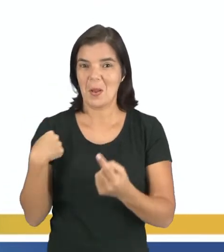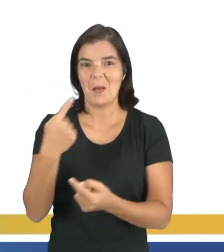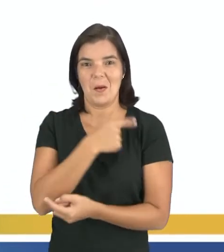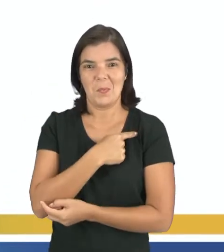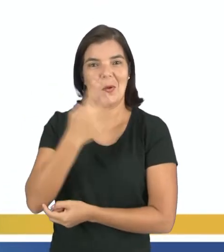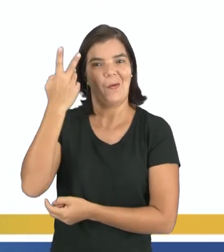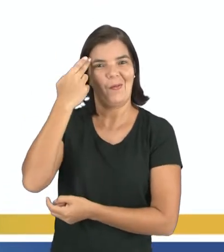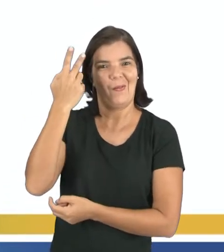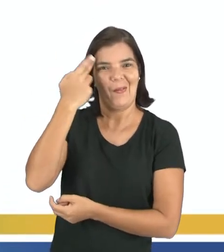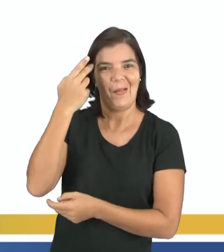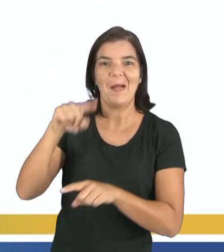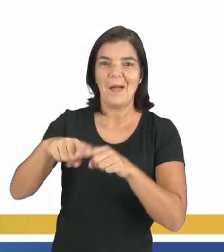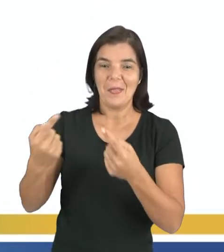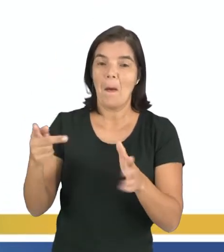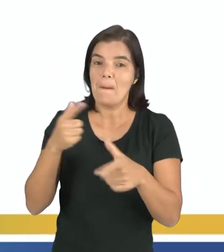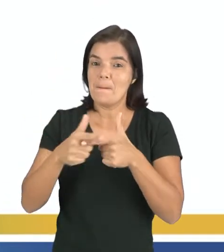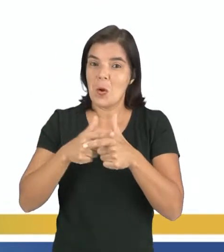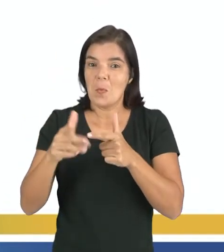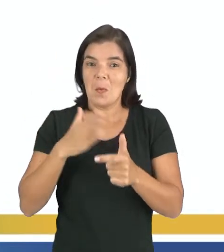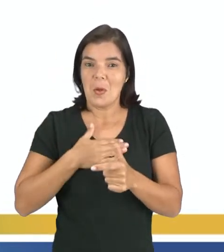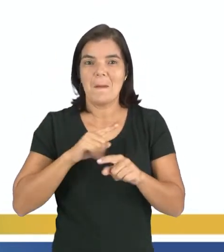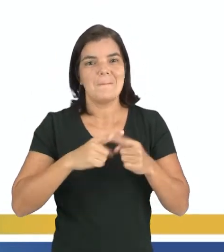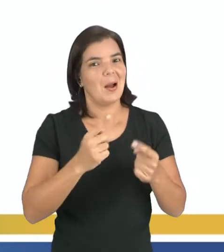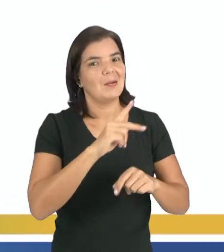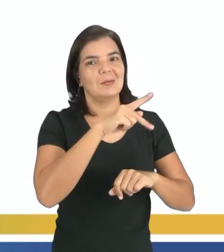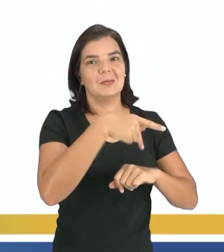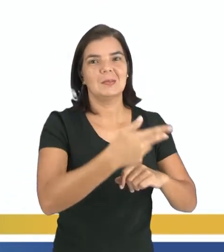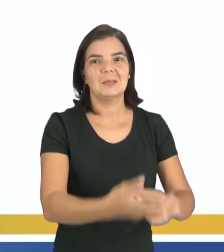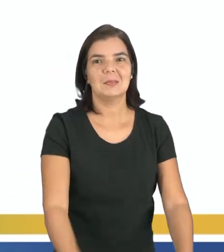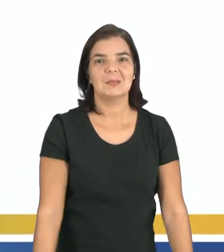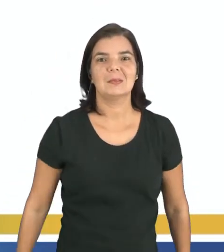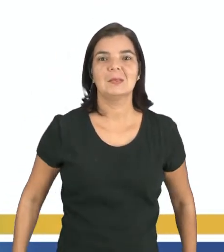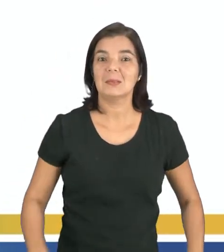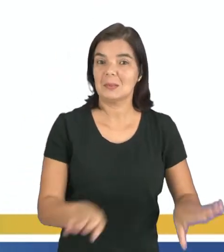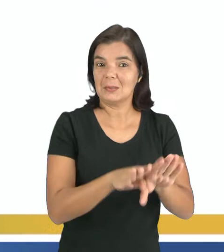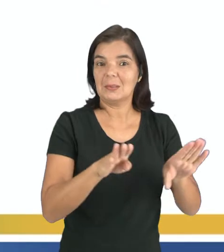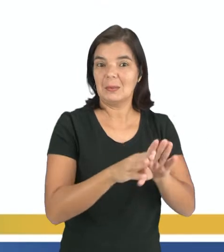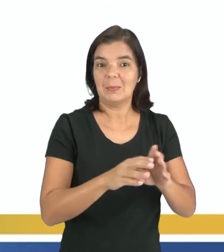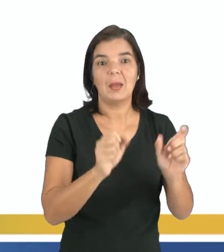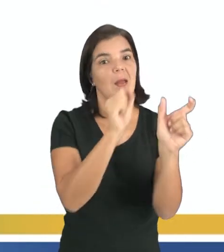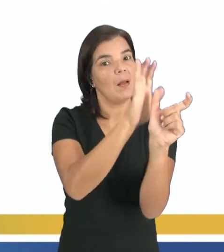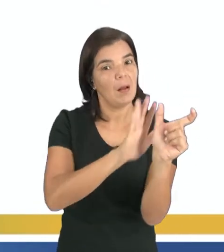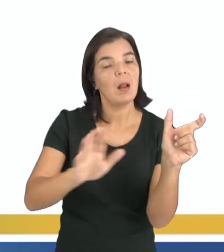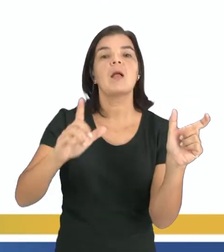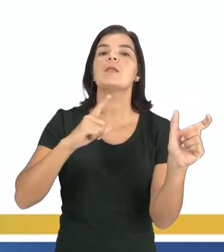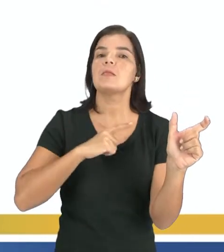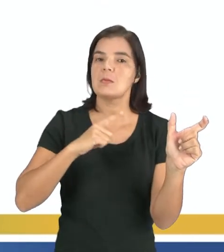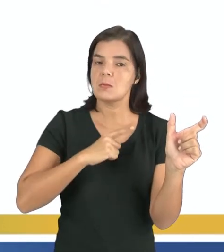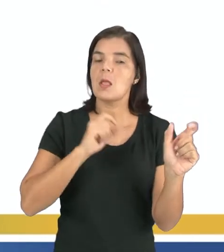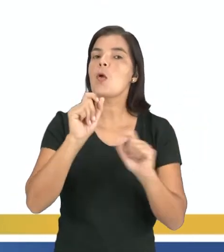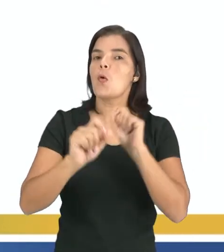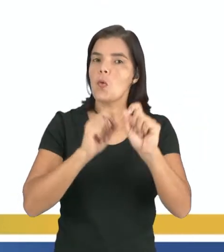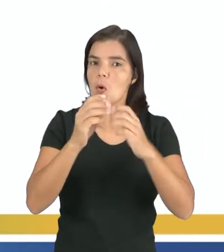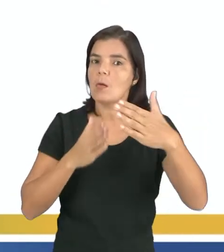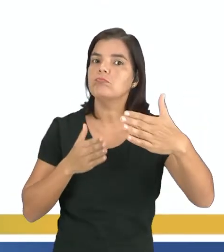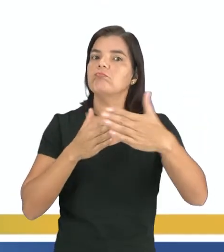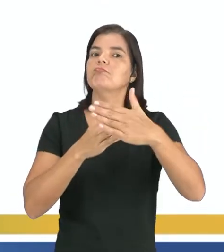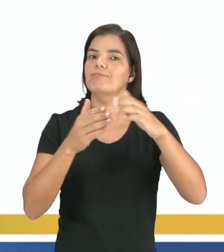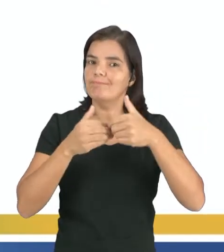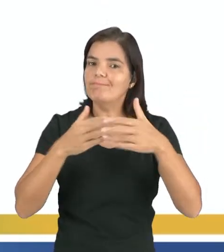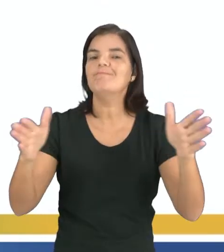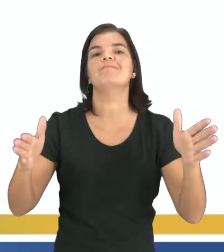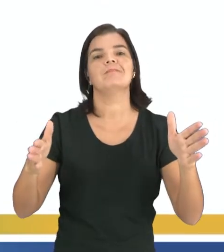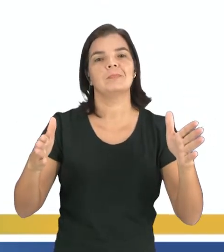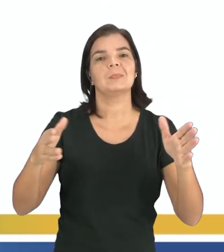algo cômico e é um problema nosso, pode não ser um problema, né? Então, as charges, elas têm esse poder de ultrapassar as barreiras